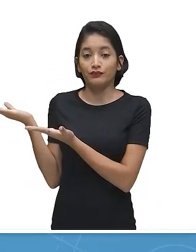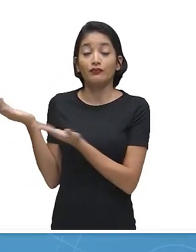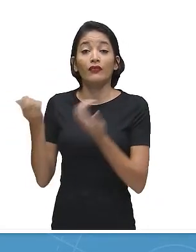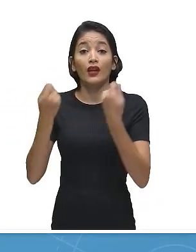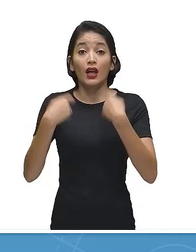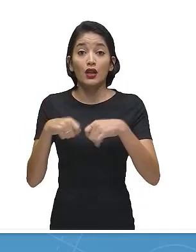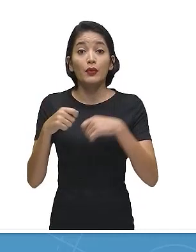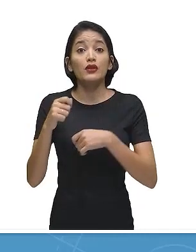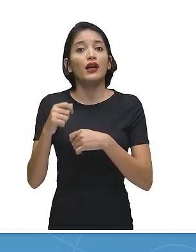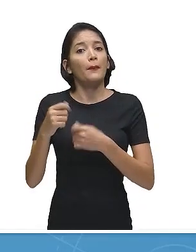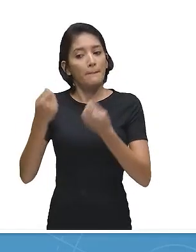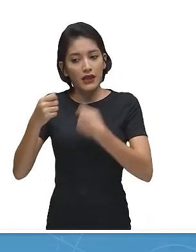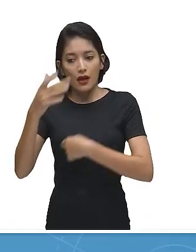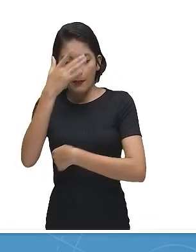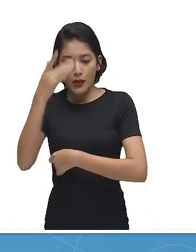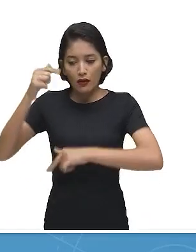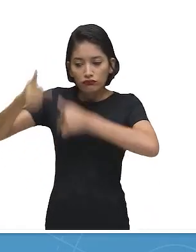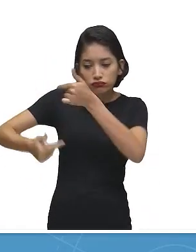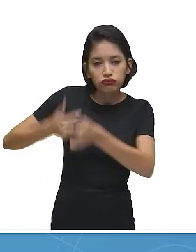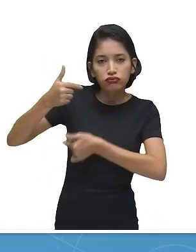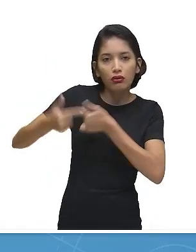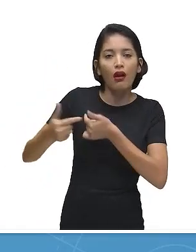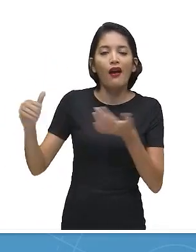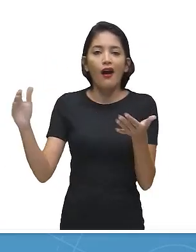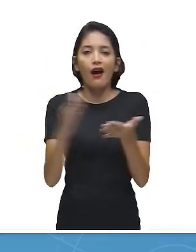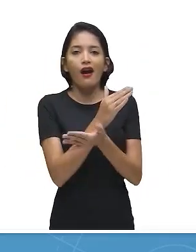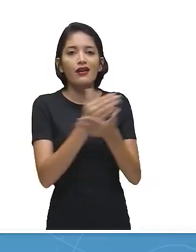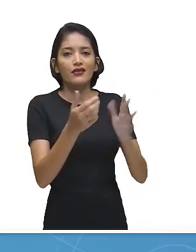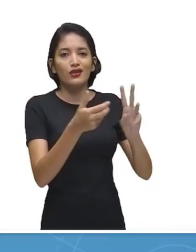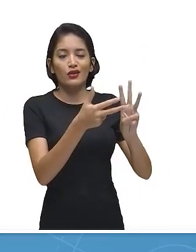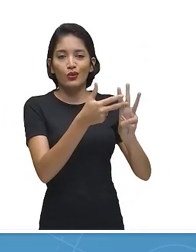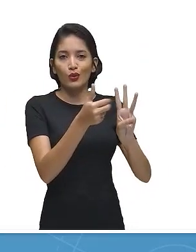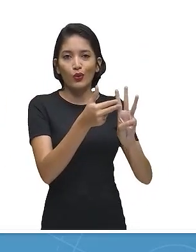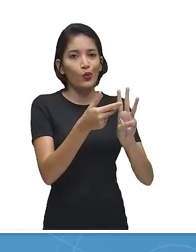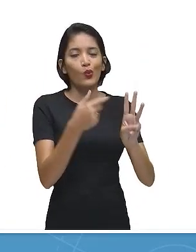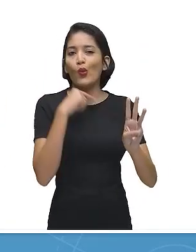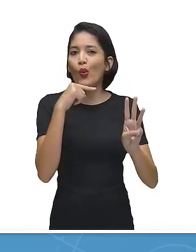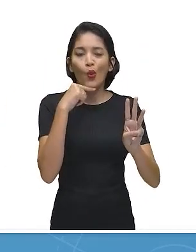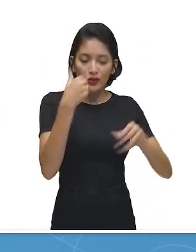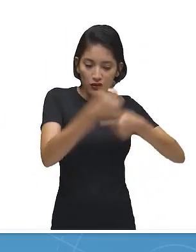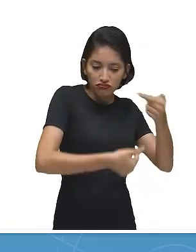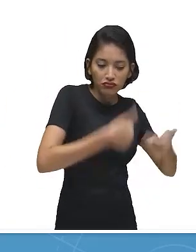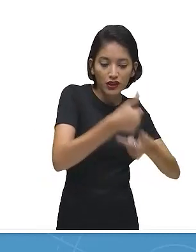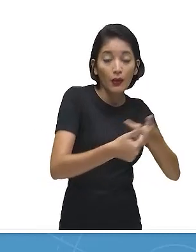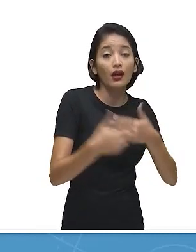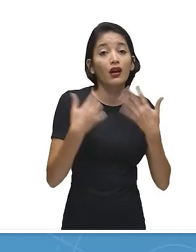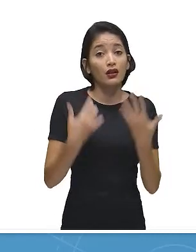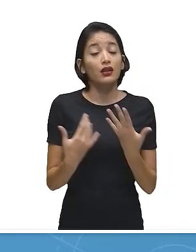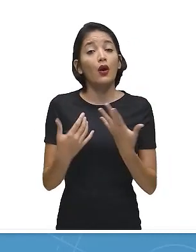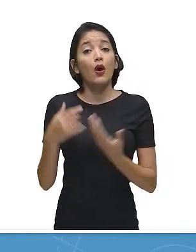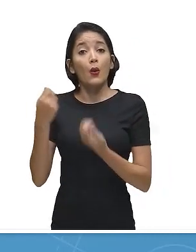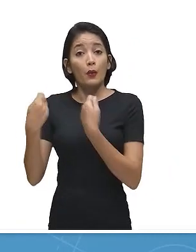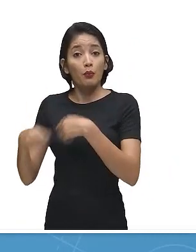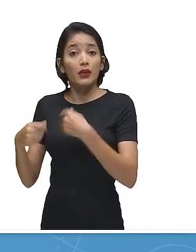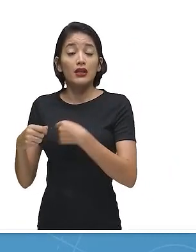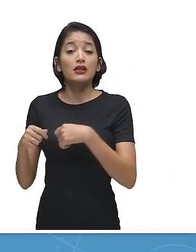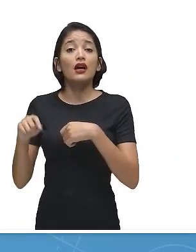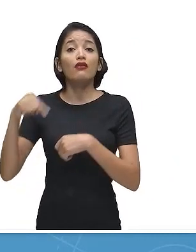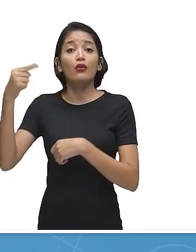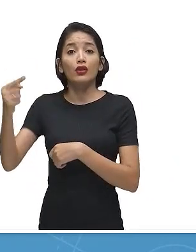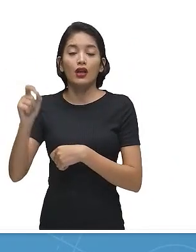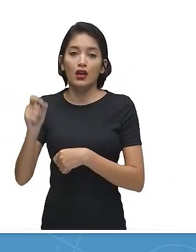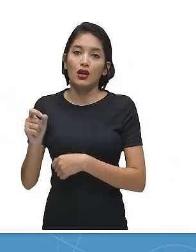Martim Afonso que implantou o primeiro engenho de açúcar aqui no Brasil. E aqui nós temos um exemplo aqui de um